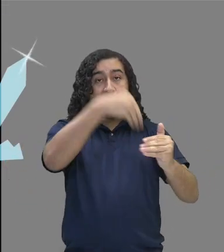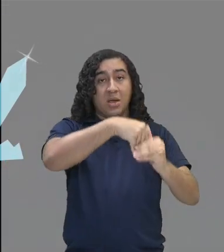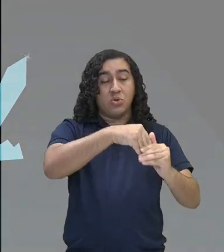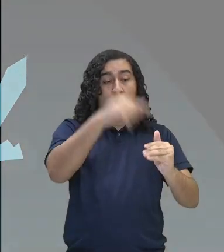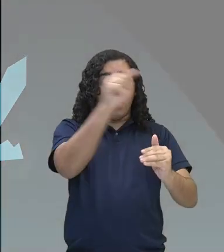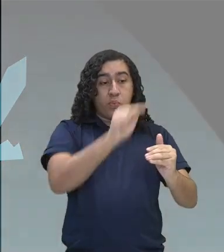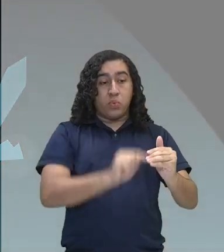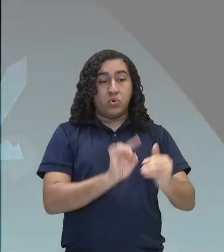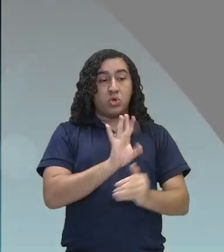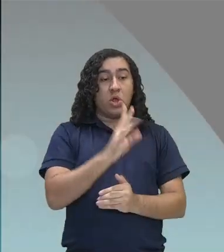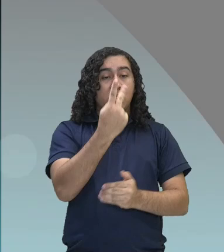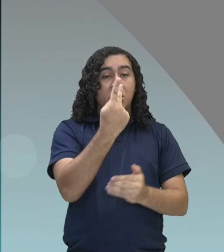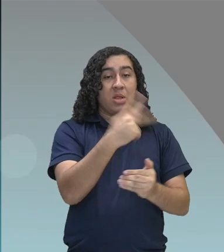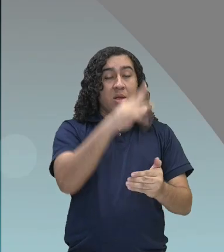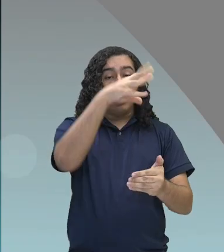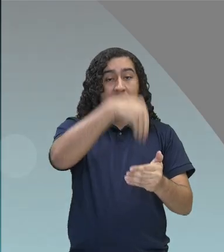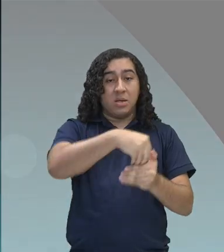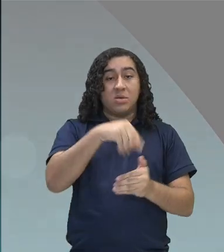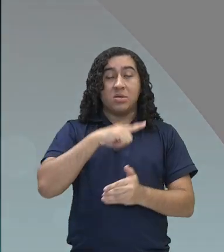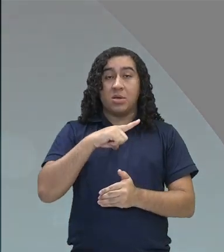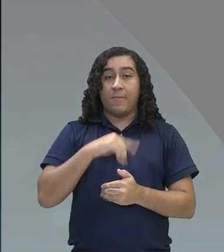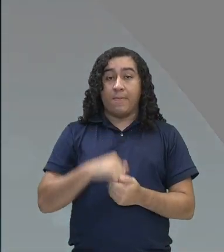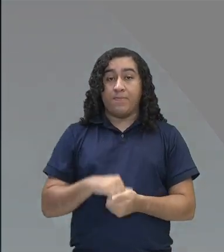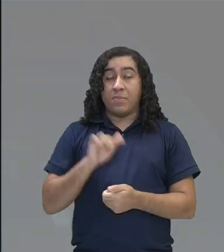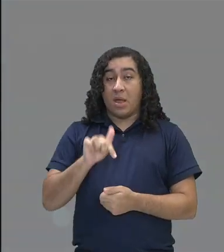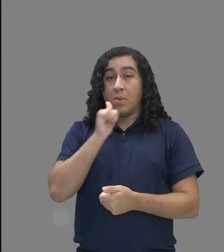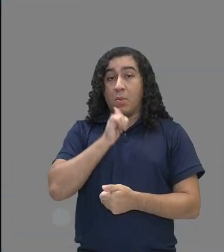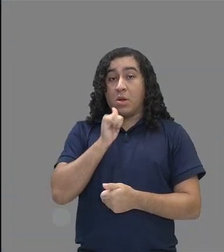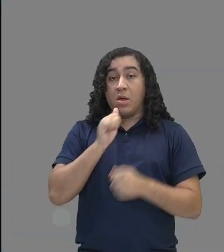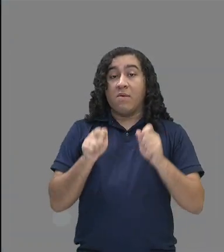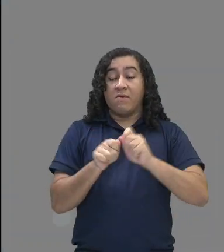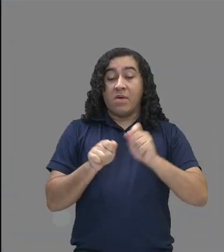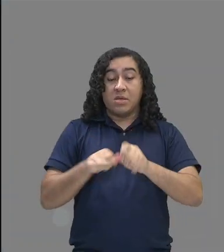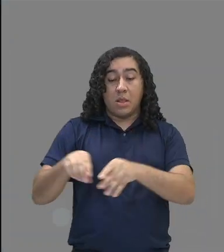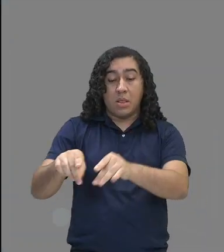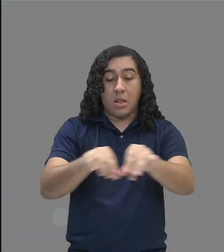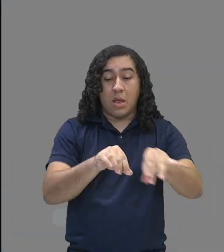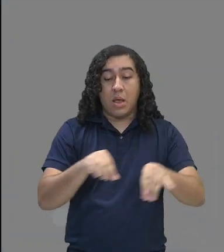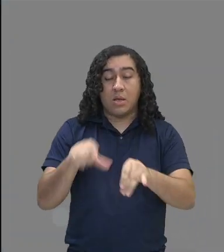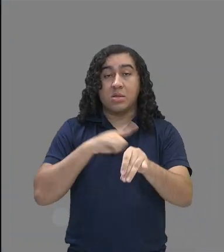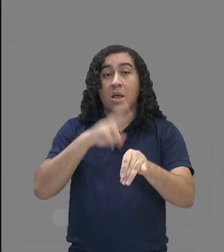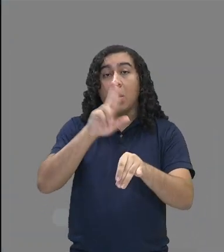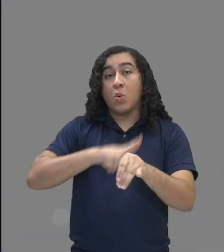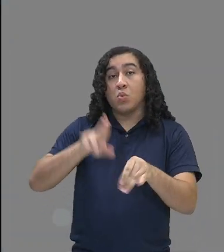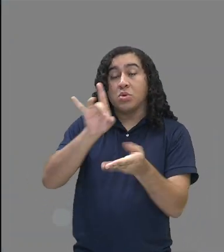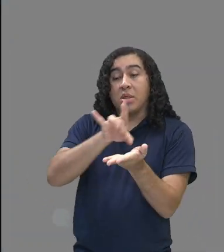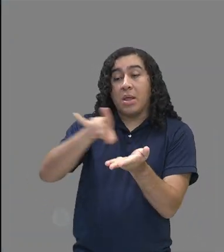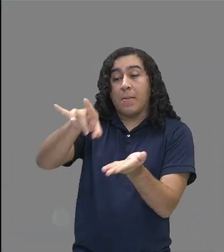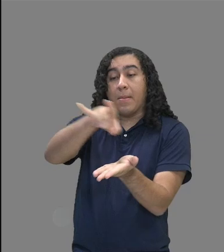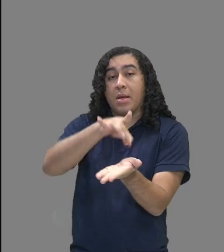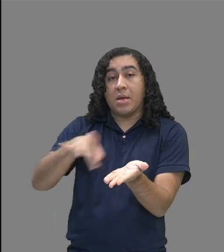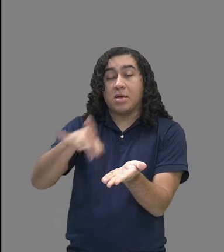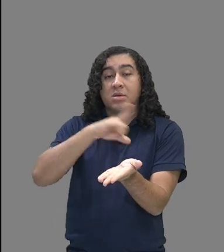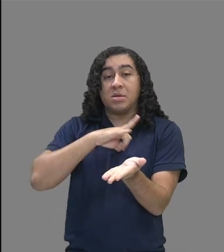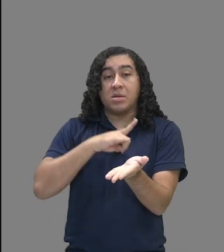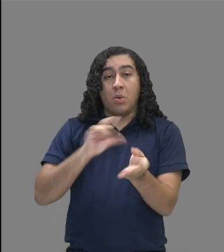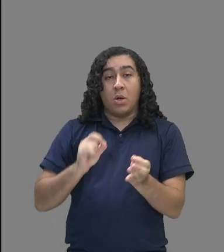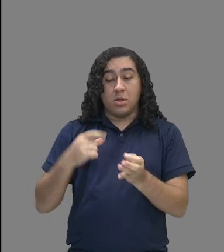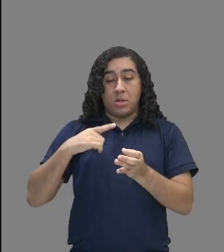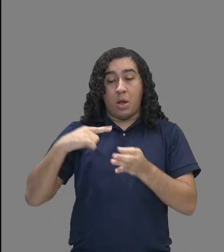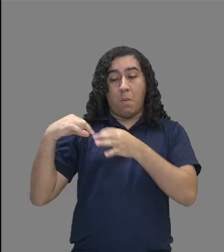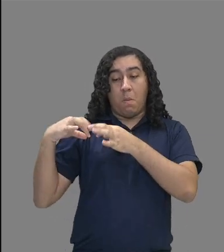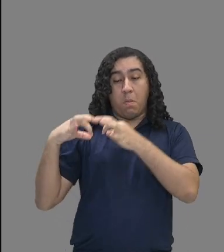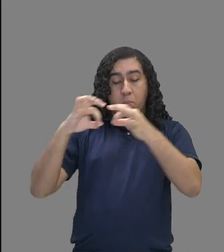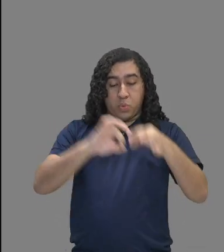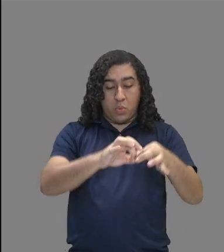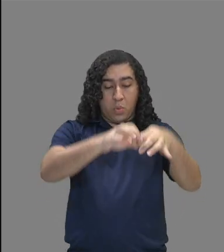luz. Iebá-Beló formou a terra a partir de sementes de tabaco, tiradas de seu seio esquerdo, e as